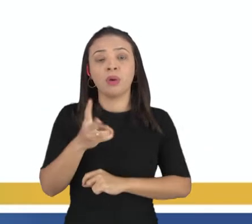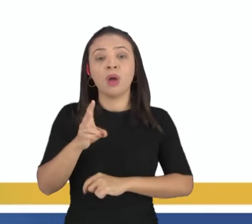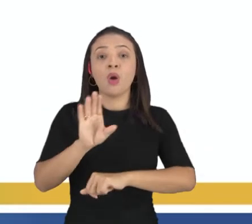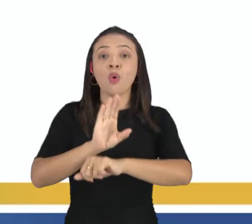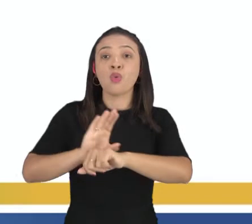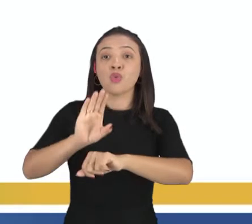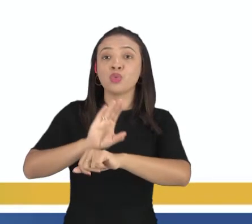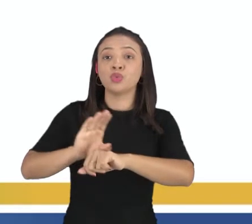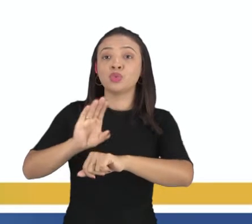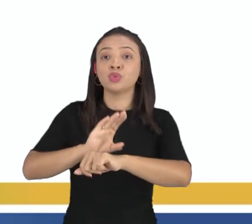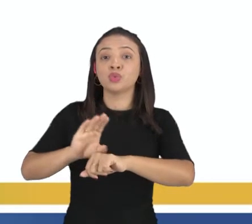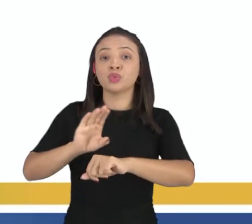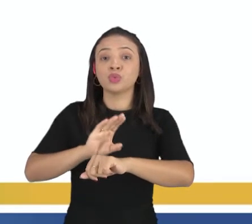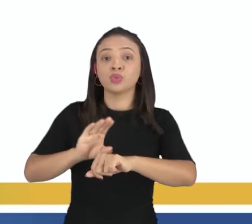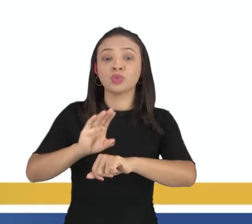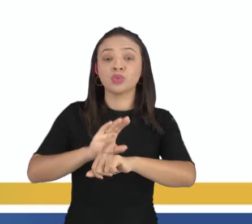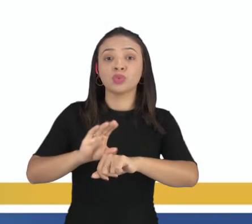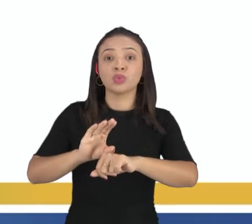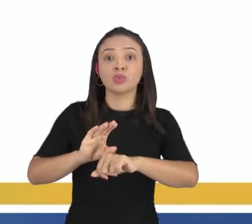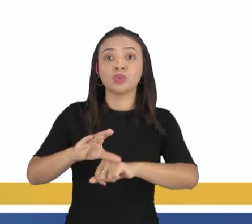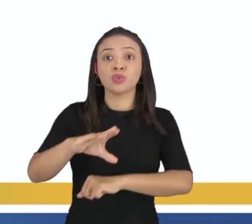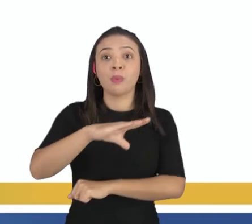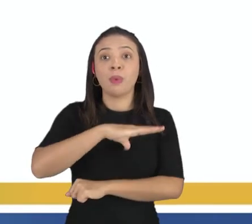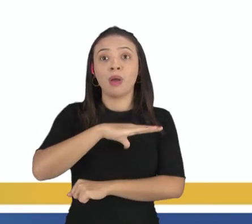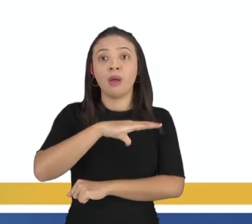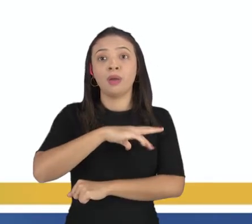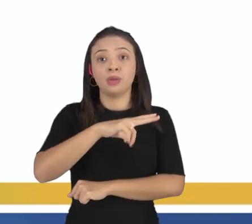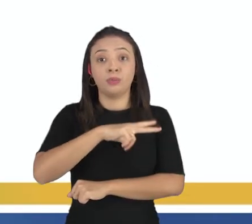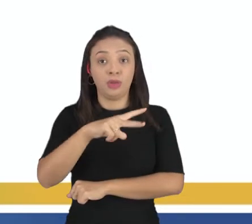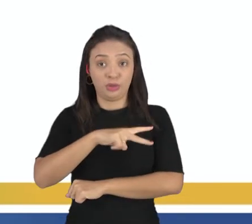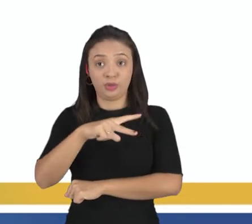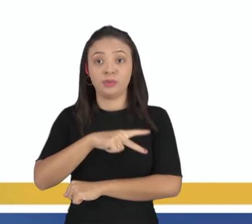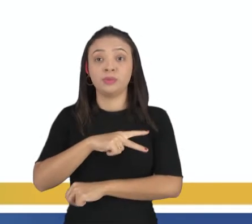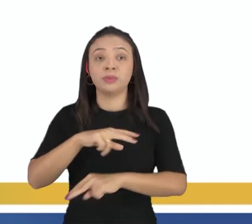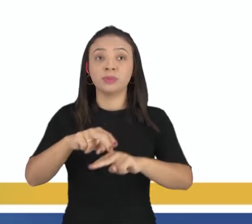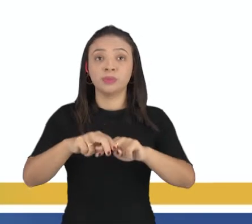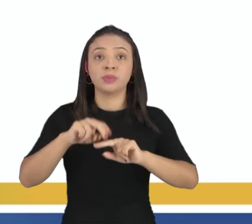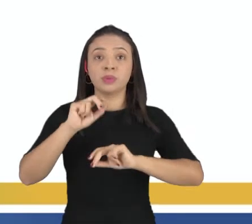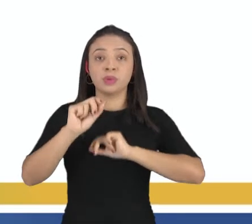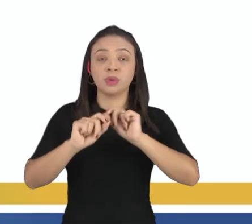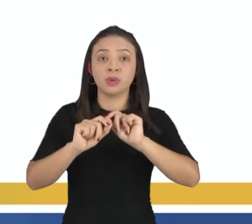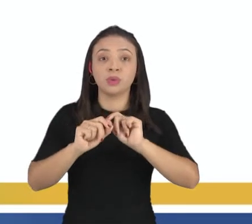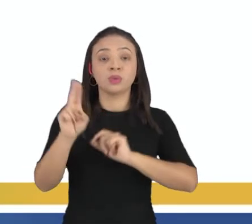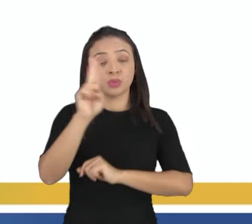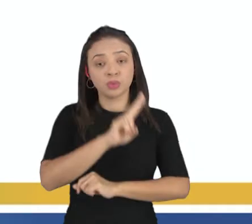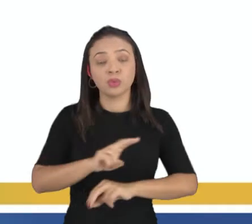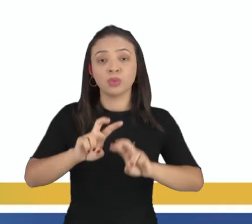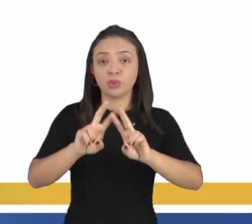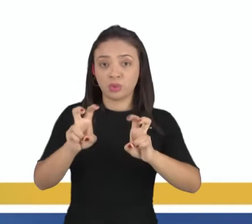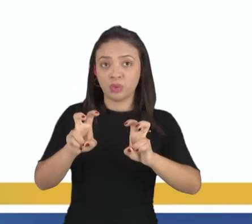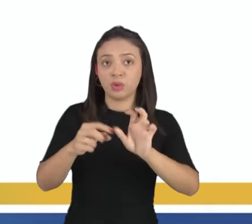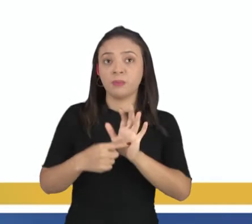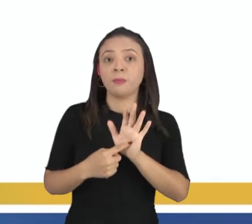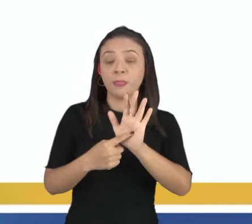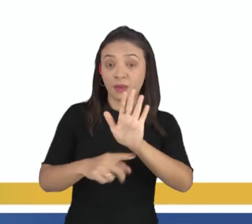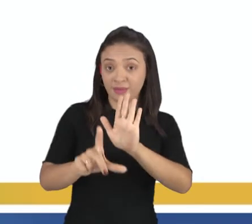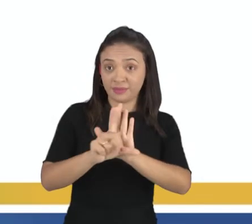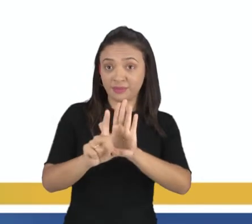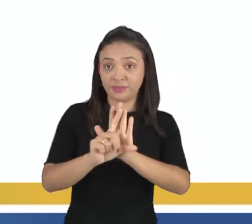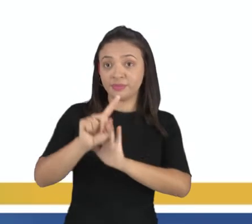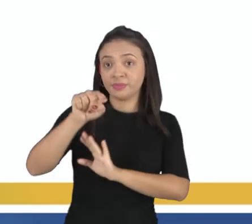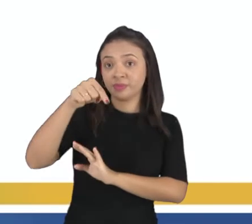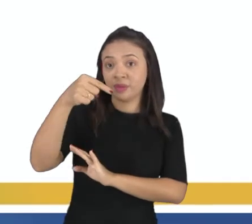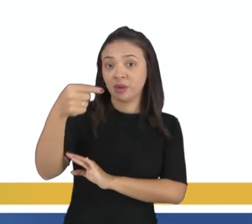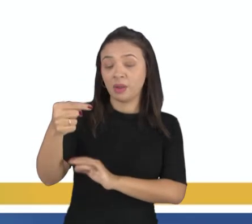cursos de graduações de instituições particulares. Então, ele abordou o tema como? Ele trouxe a lei e